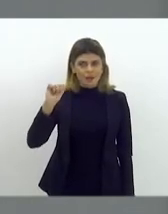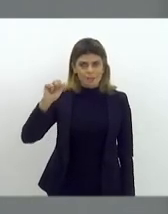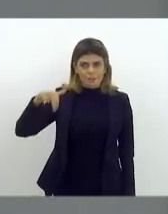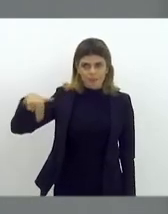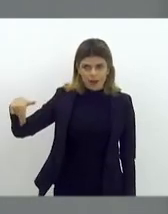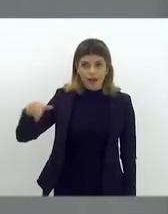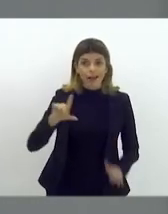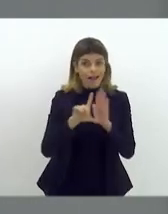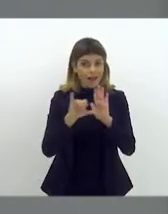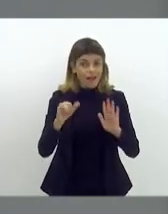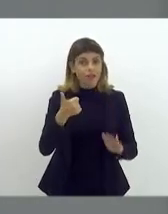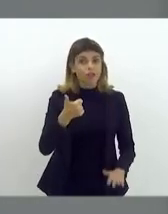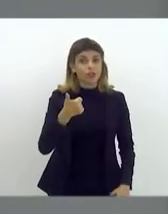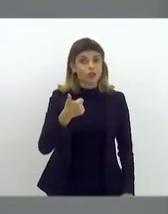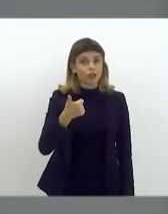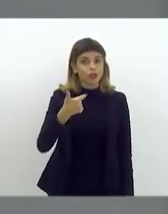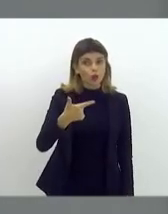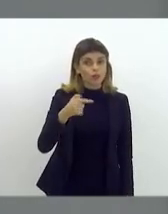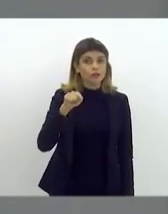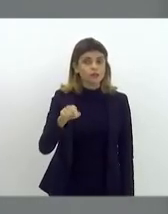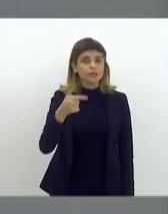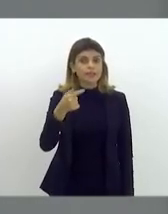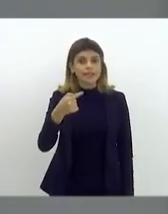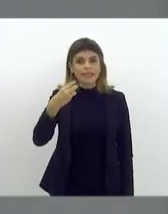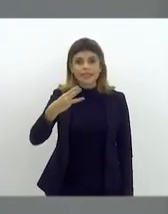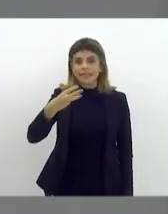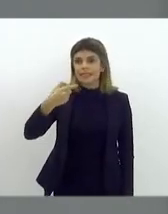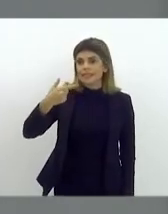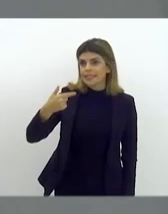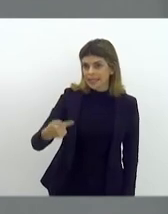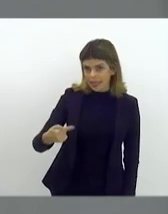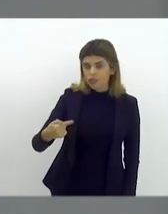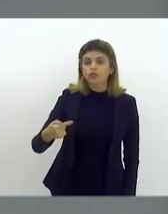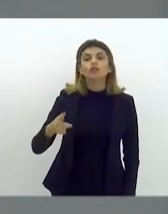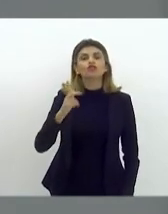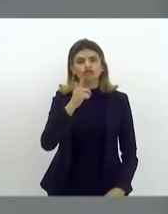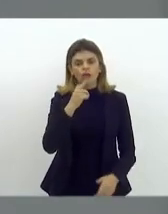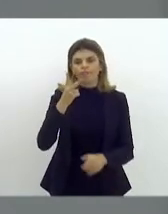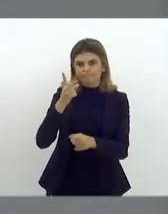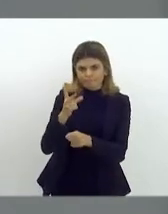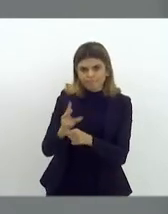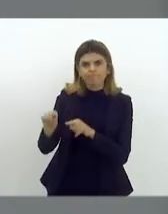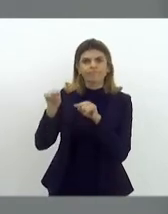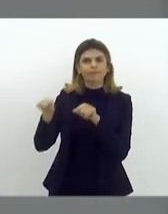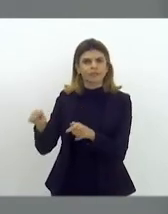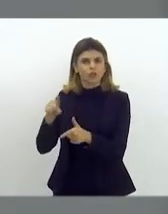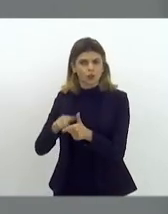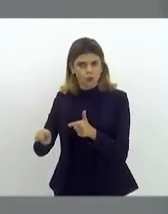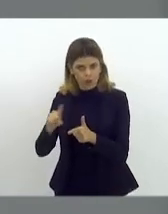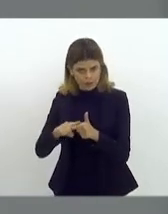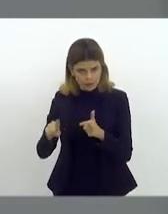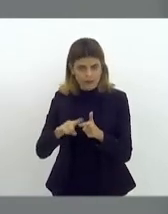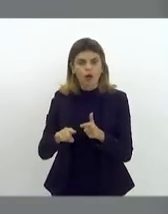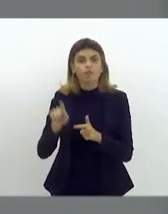titular de um Perdigão na época da RCI e a gente trabalhou no enfrentamento desse caso e